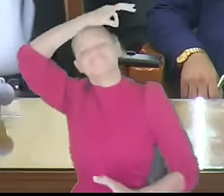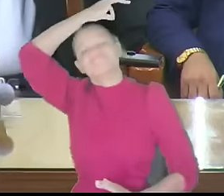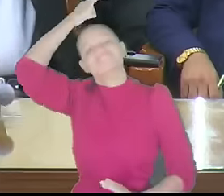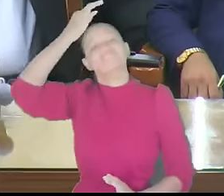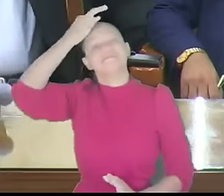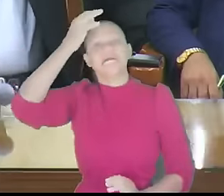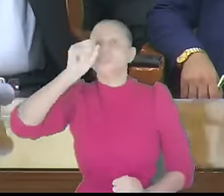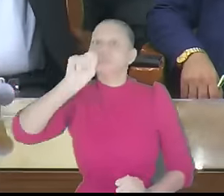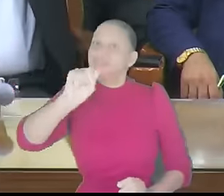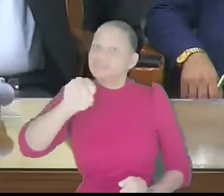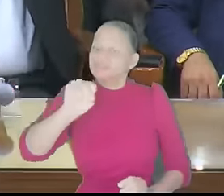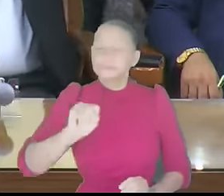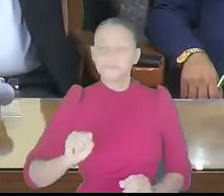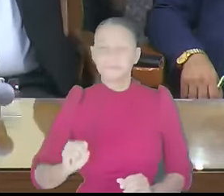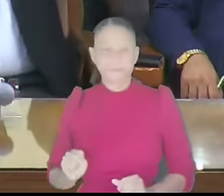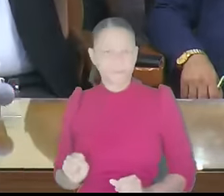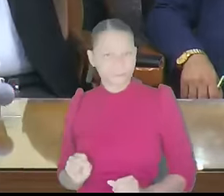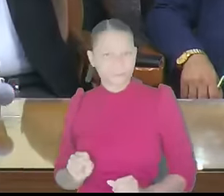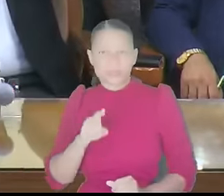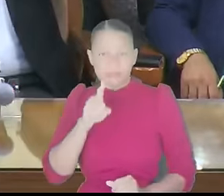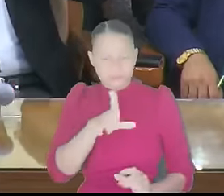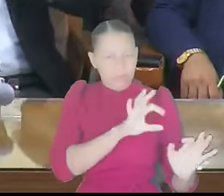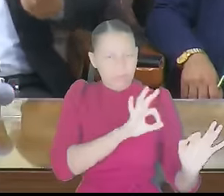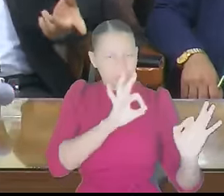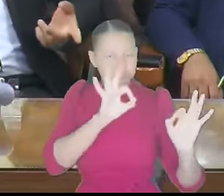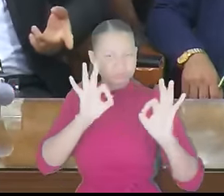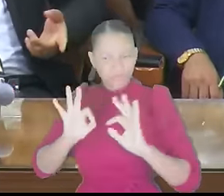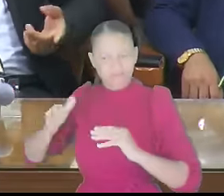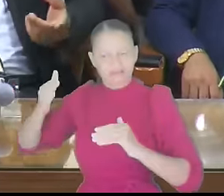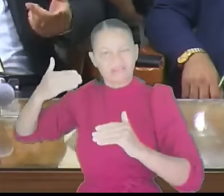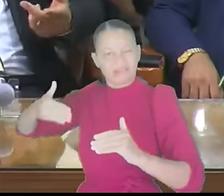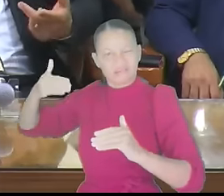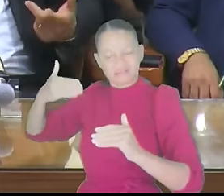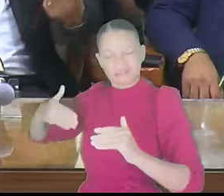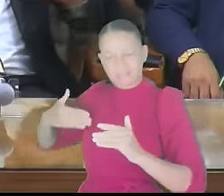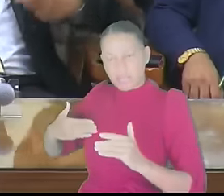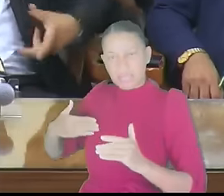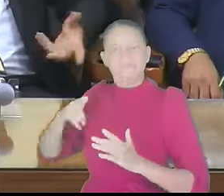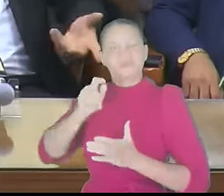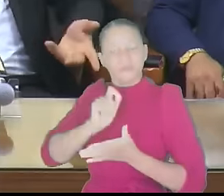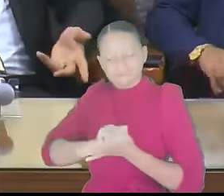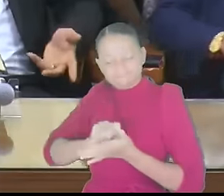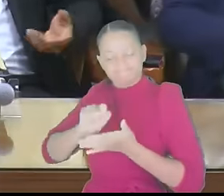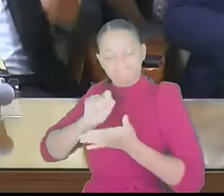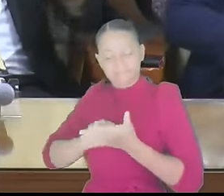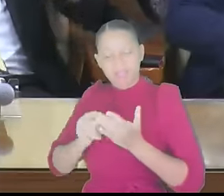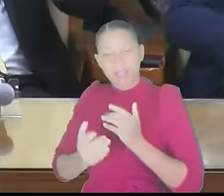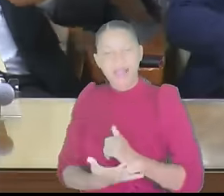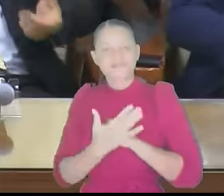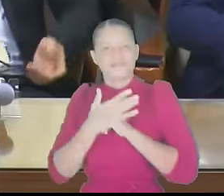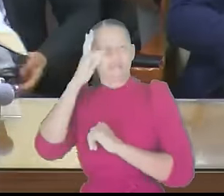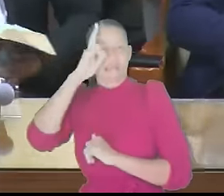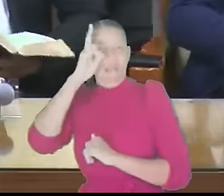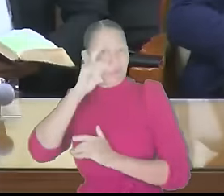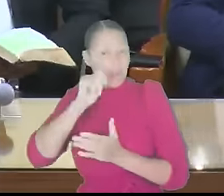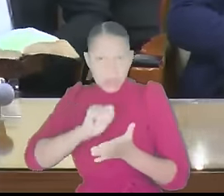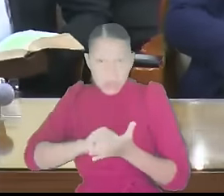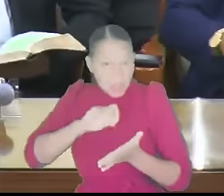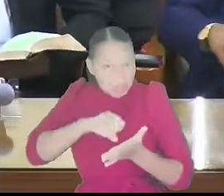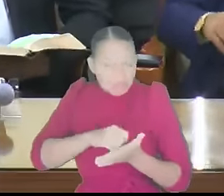espiritual. Quem acompanhou, viu. Quem anotou, anotou. E quem não, nem acompanhou, nem anotou, perdeu. Glória a